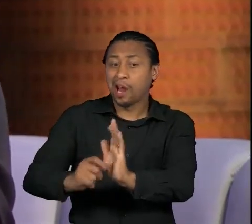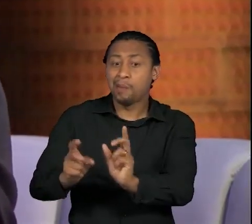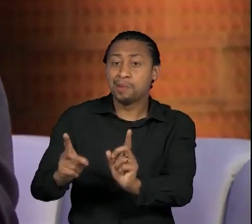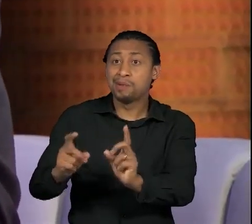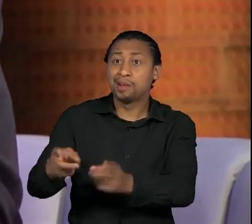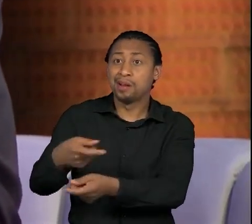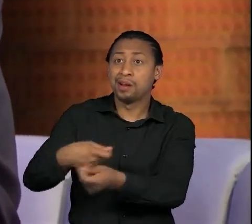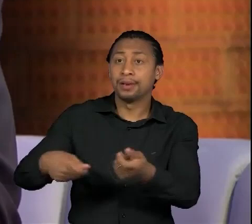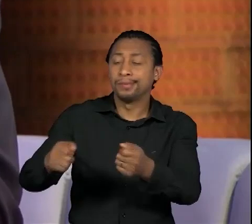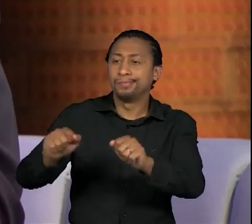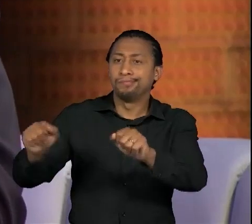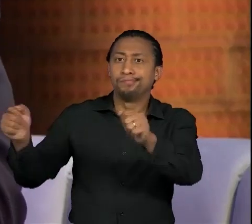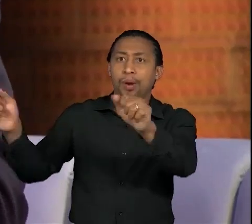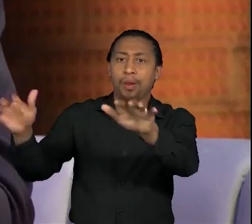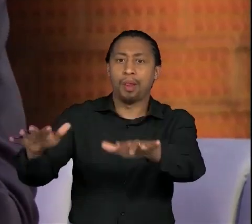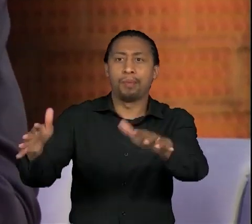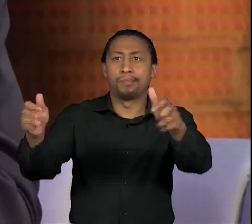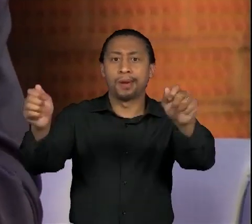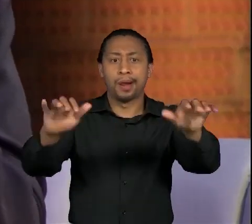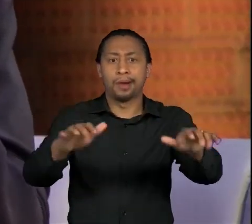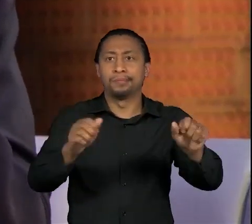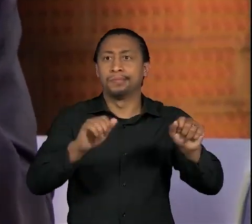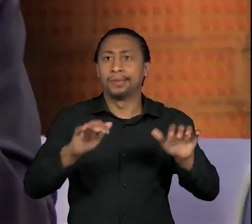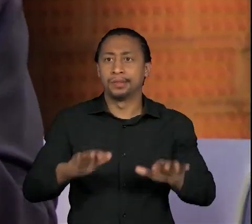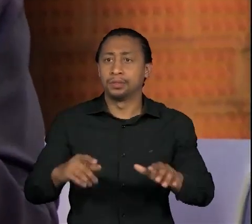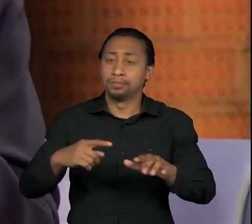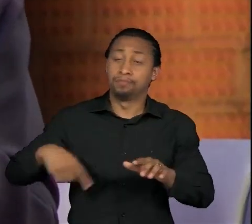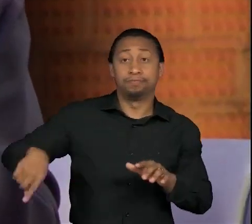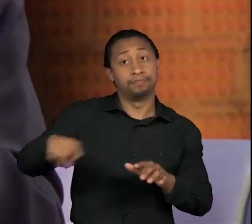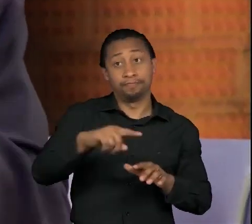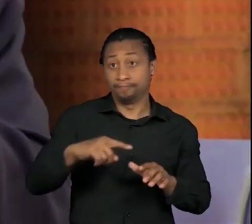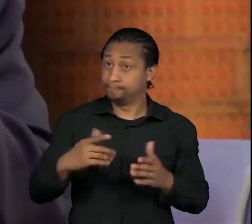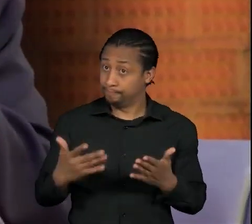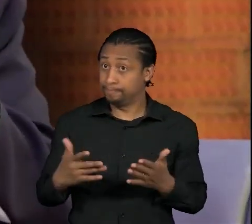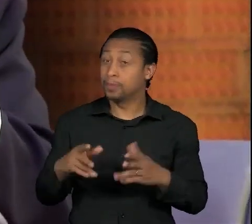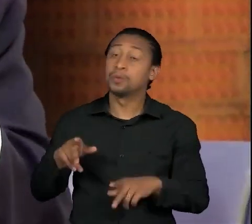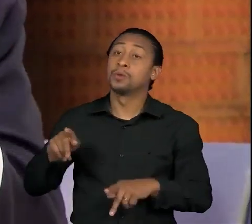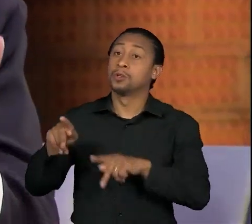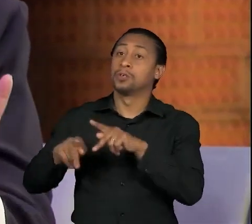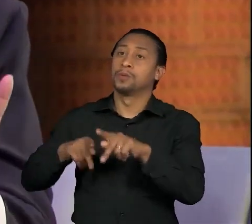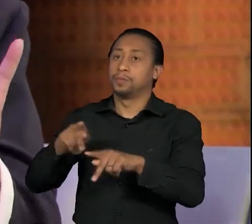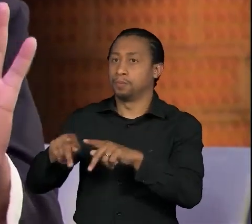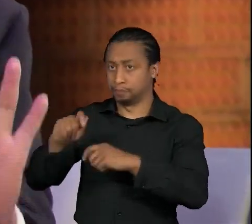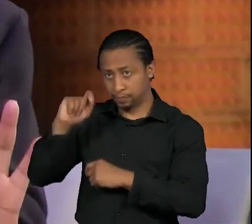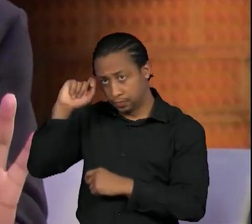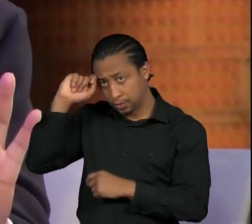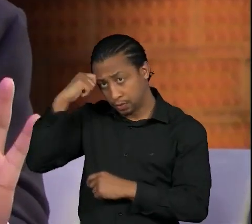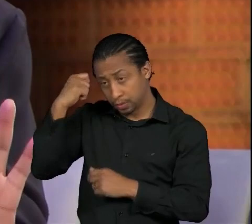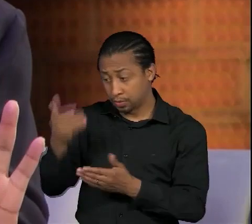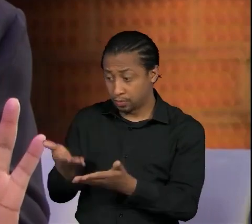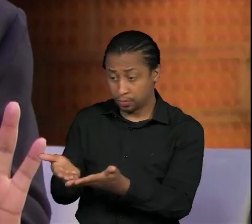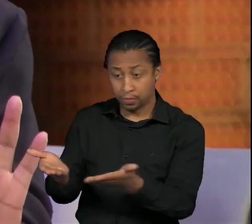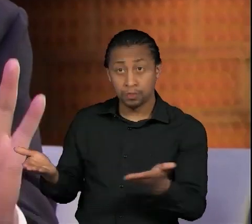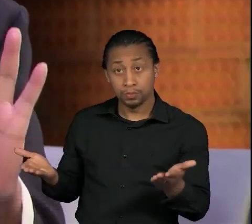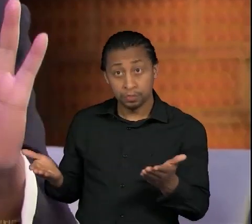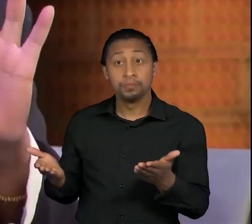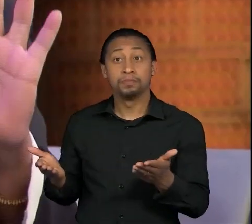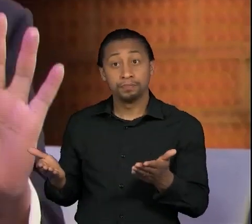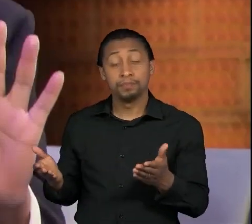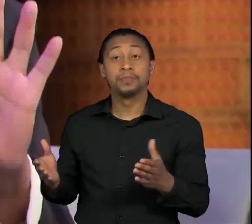como coletivos. Então, o povo negro é parte do povo